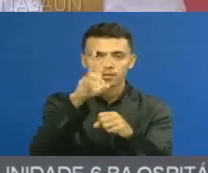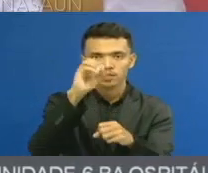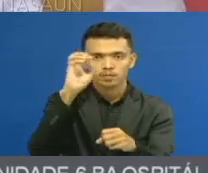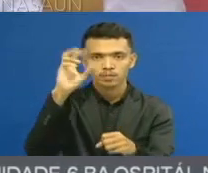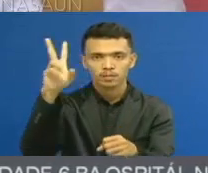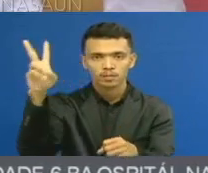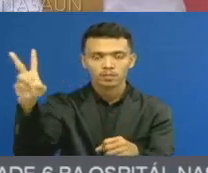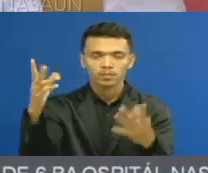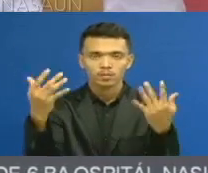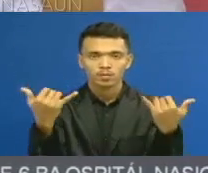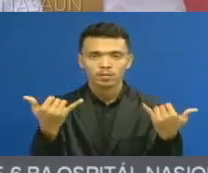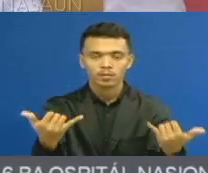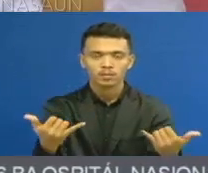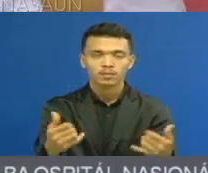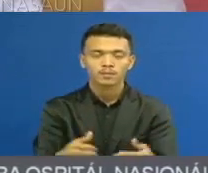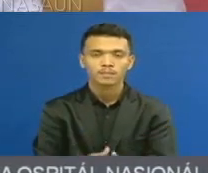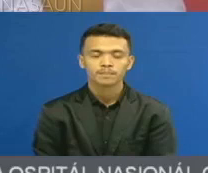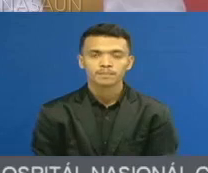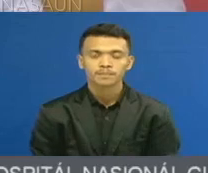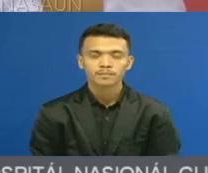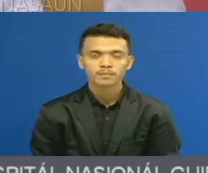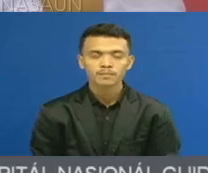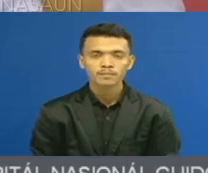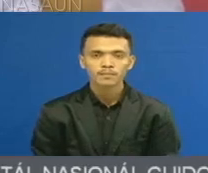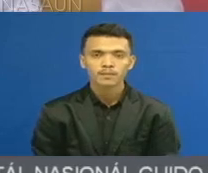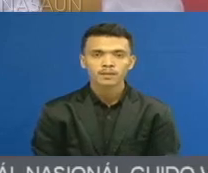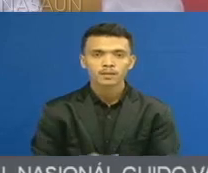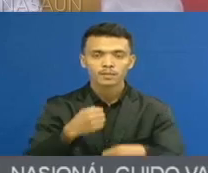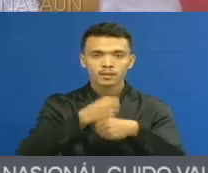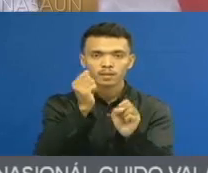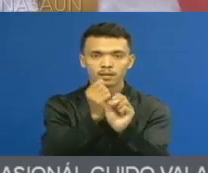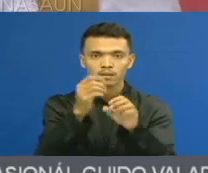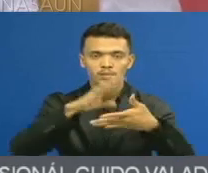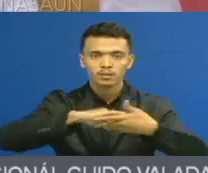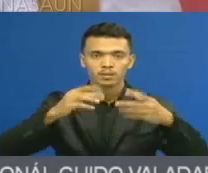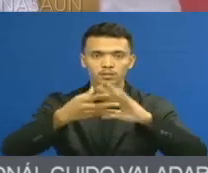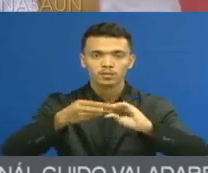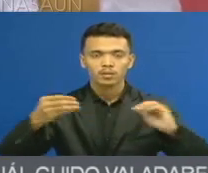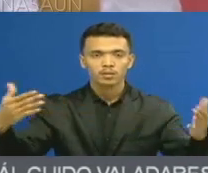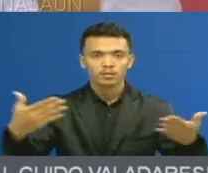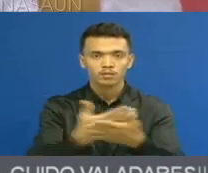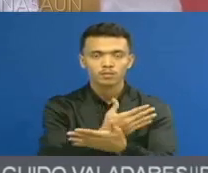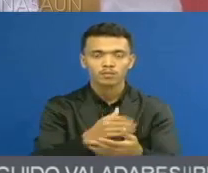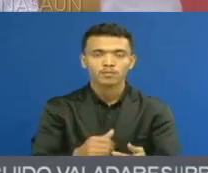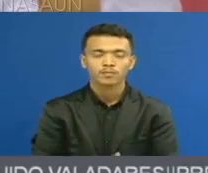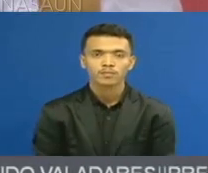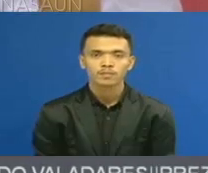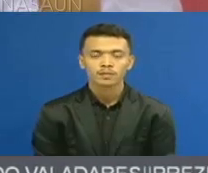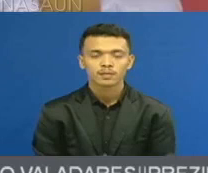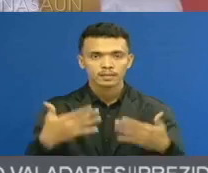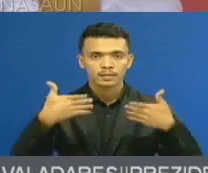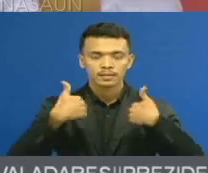aí momento ainda, né, mas que marca a história fonte pela primeira vez, Laclo, mas mesmo que se